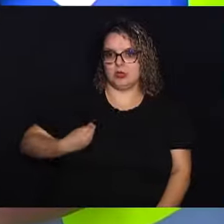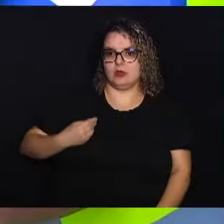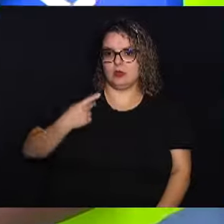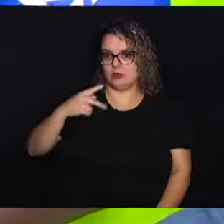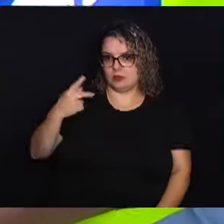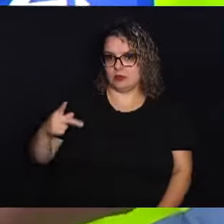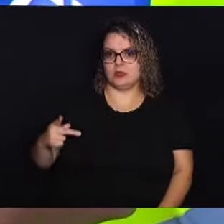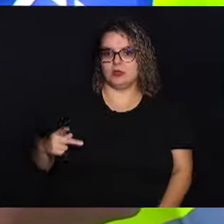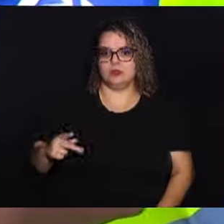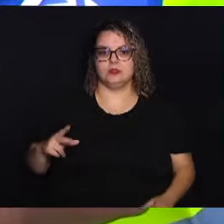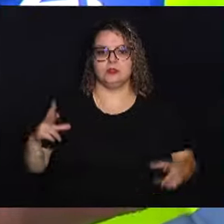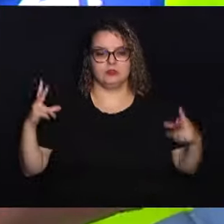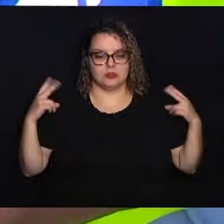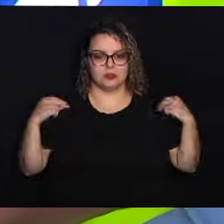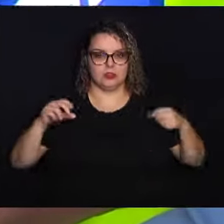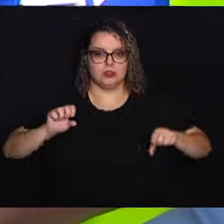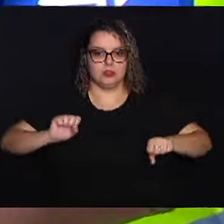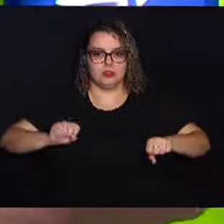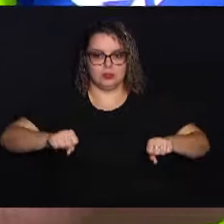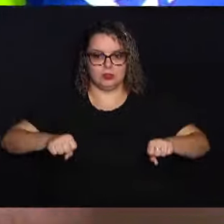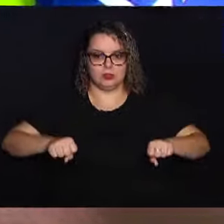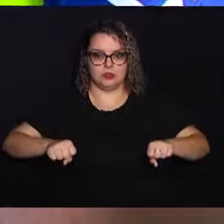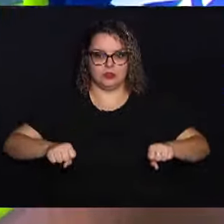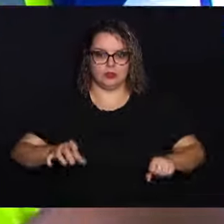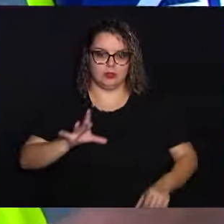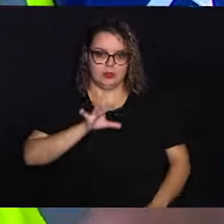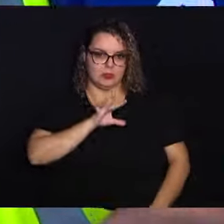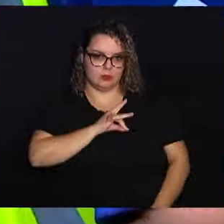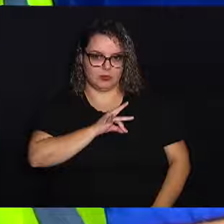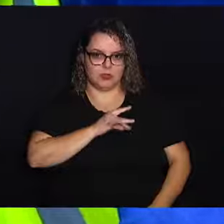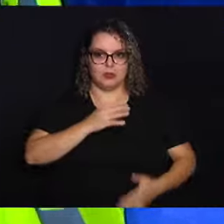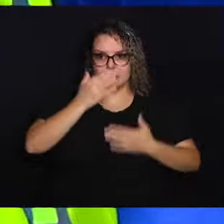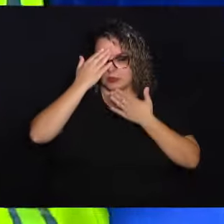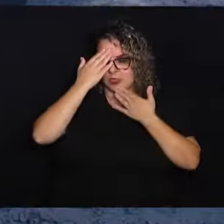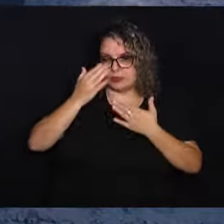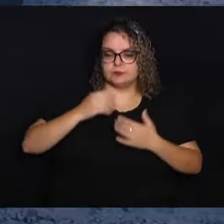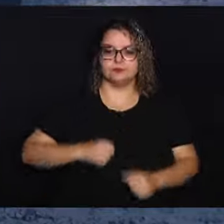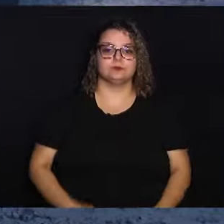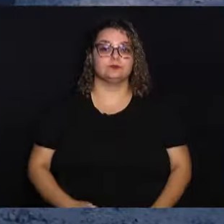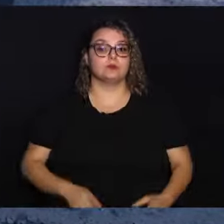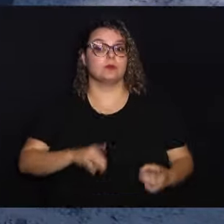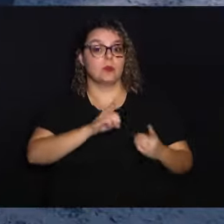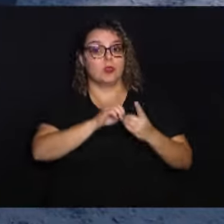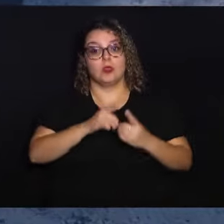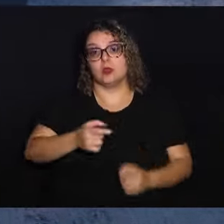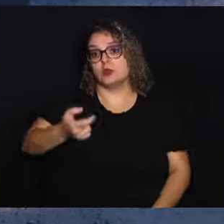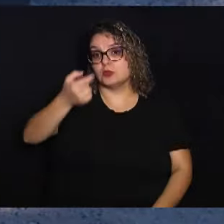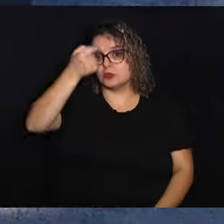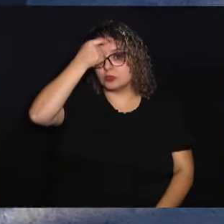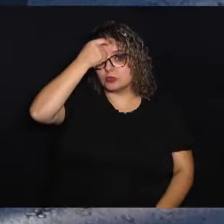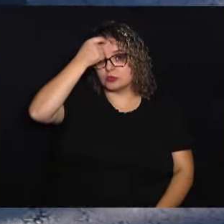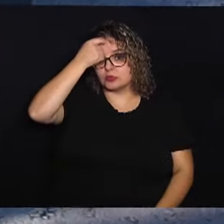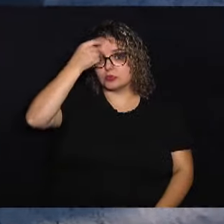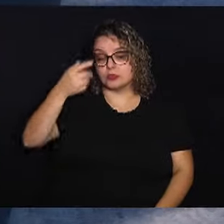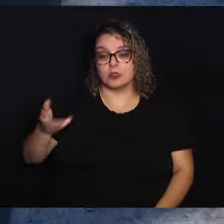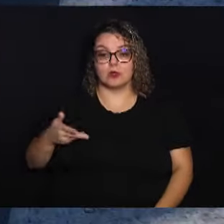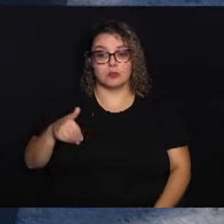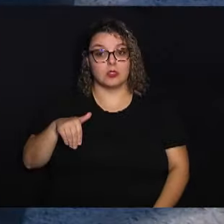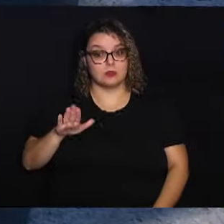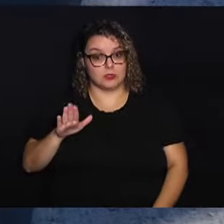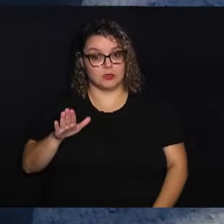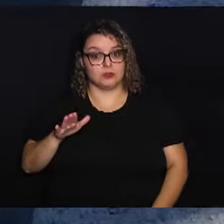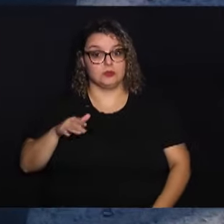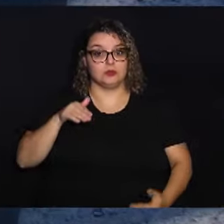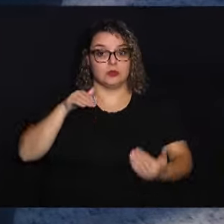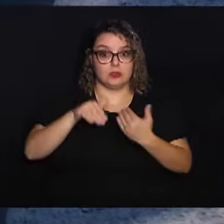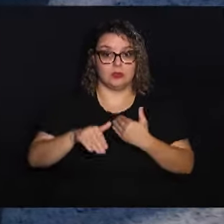a vida de vocês motociclistas que é a preocupação Nossa leva um botam também com abordagens de conscientização sobre o excesso de